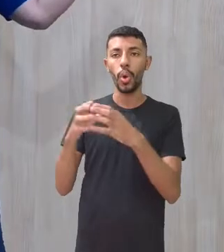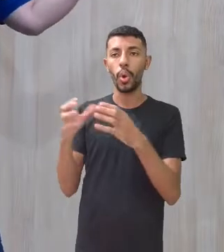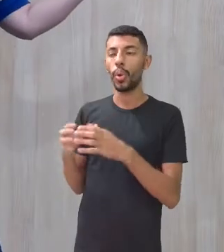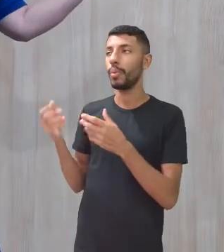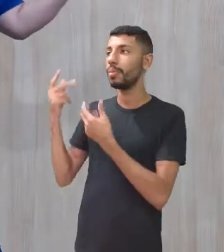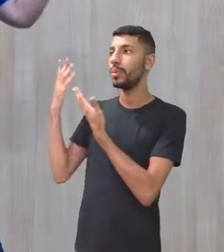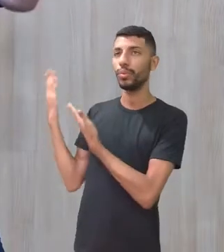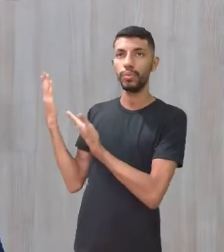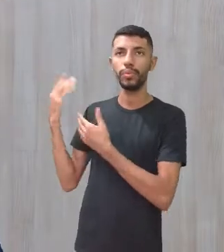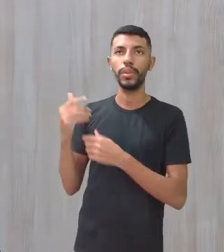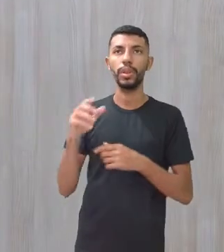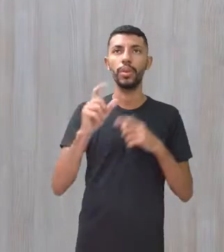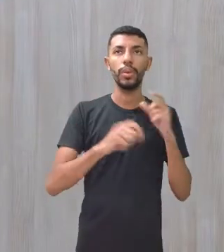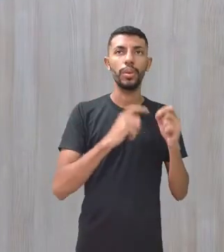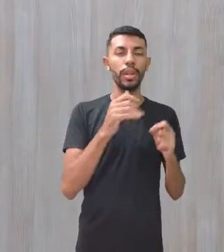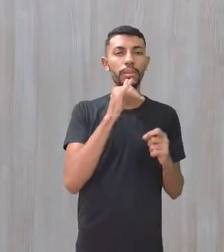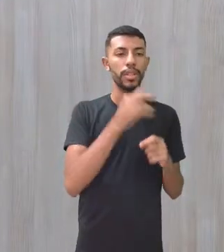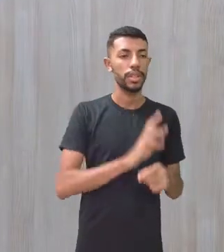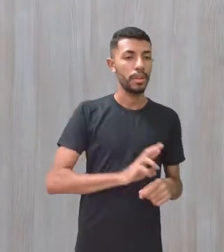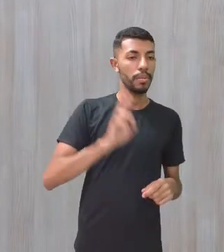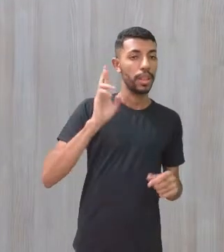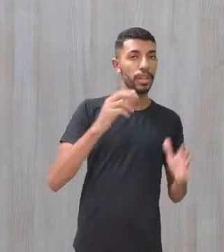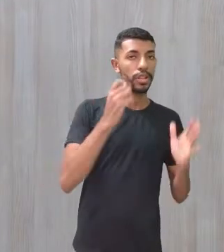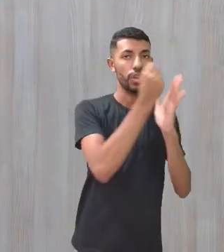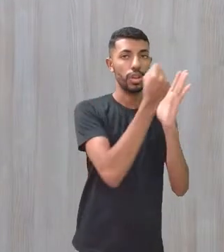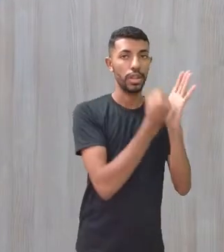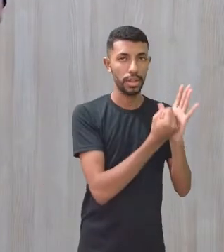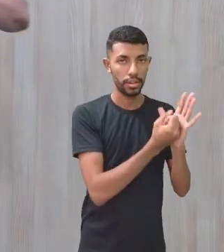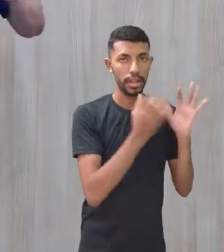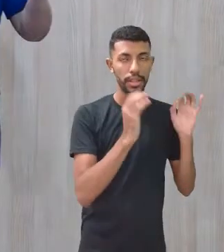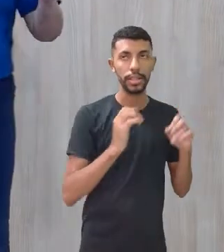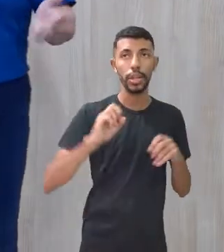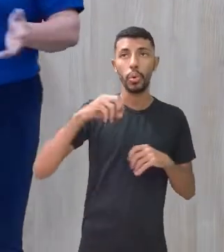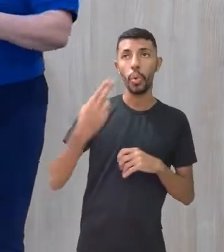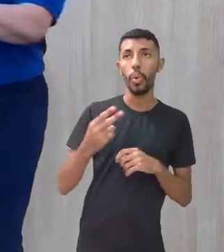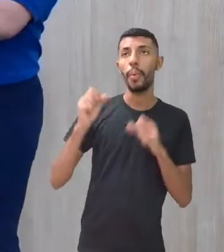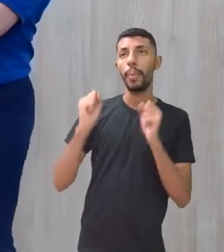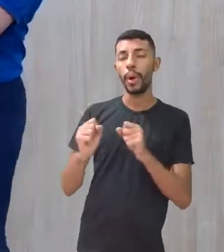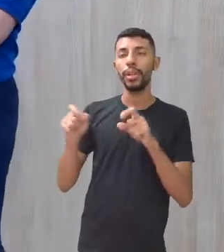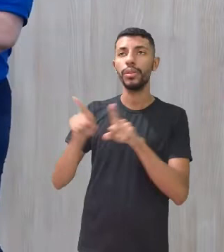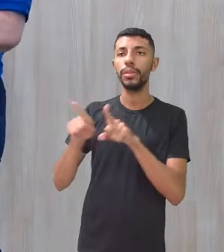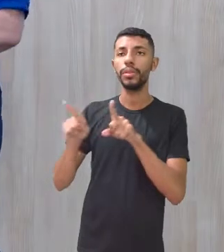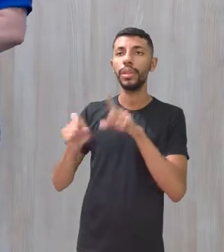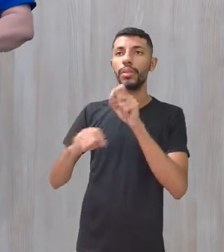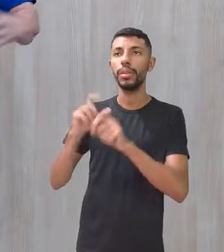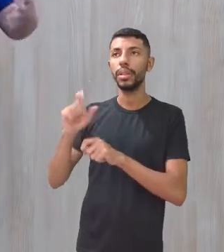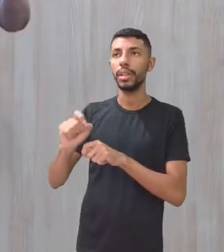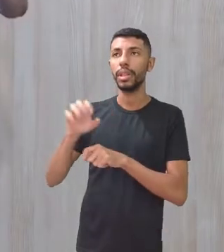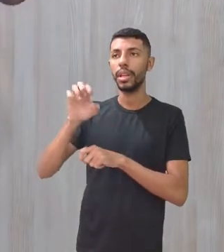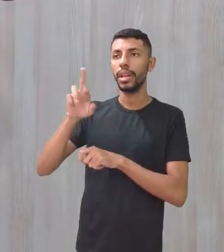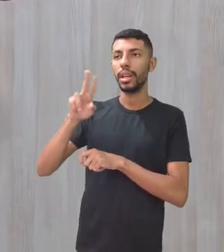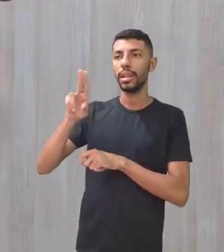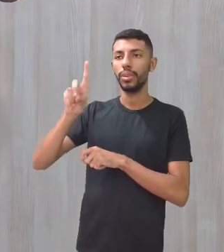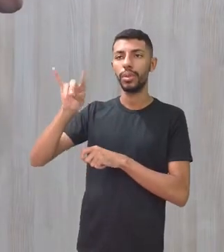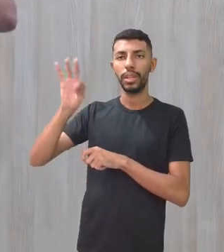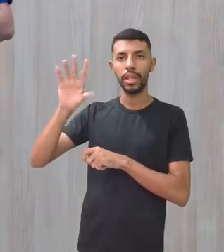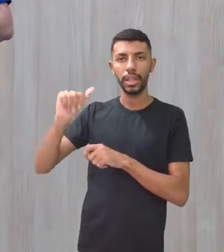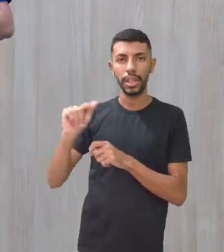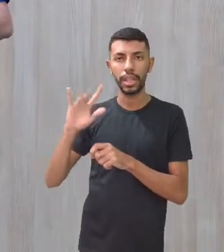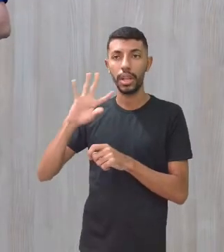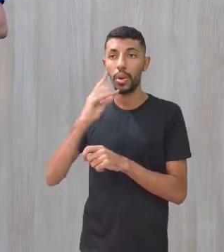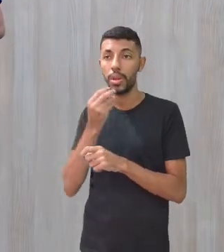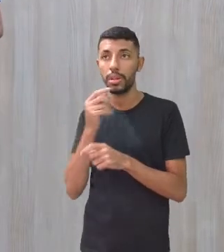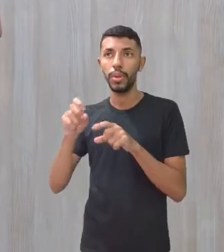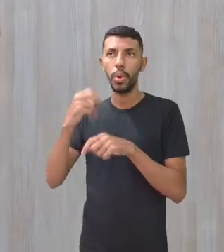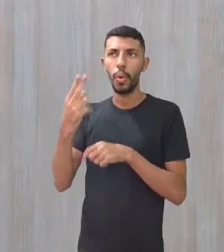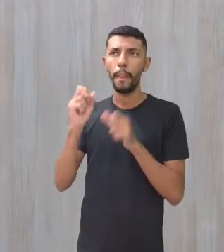ser secular ou religiosa, e ela pode ser erudita ou popular, mas esses 2 grupos se